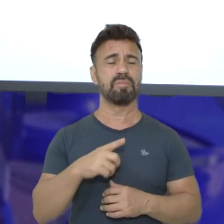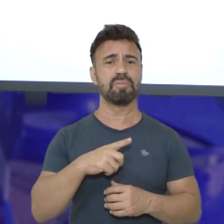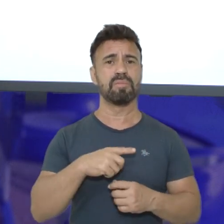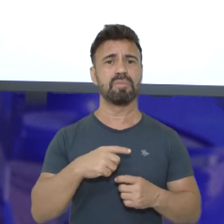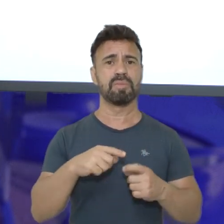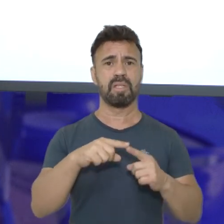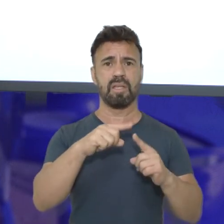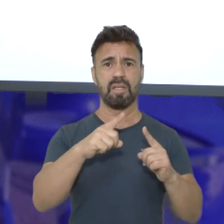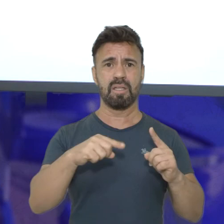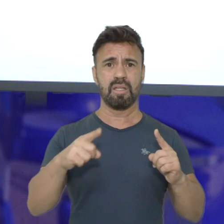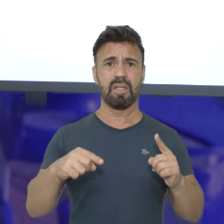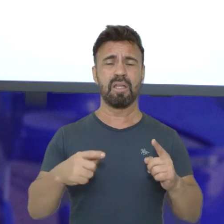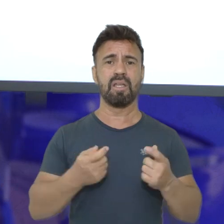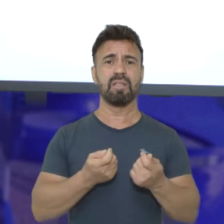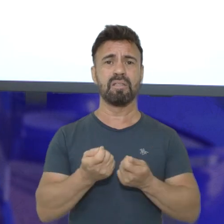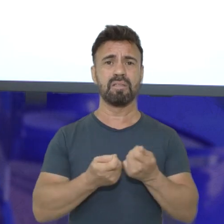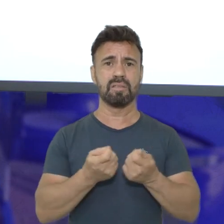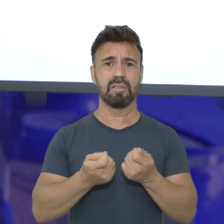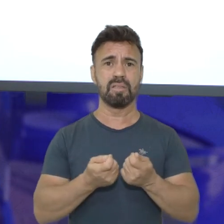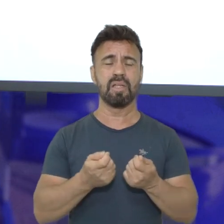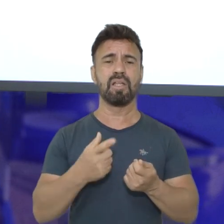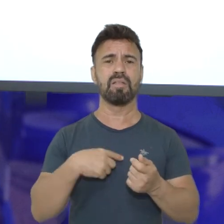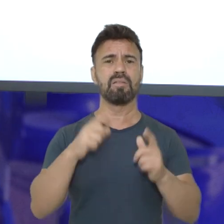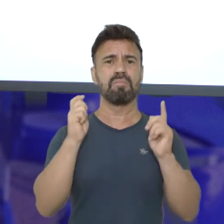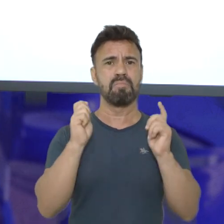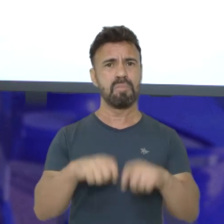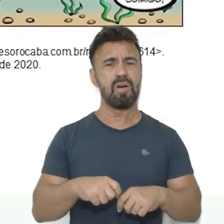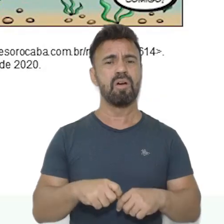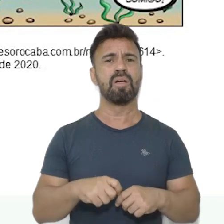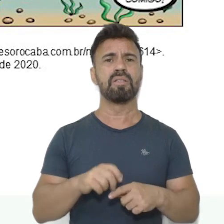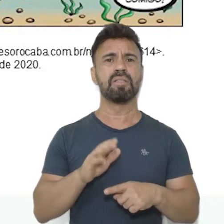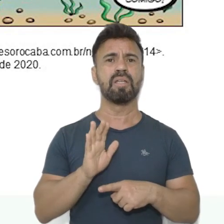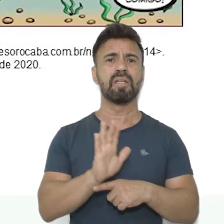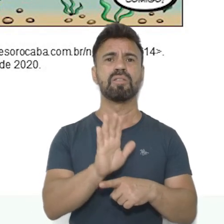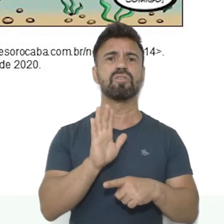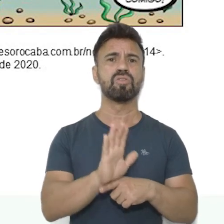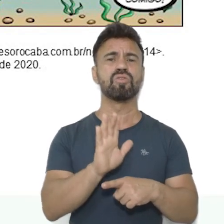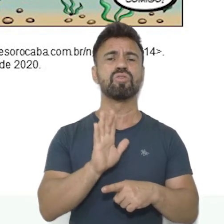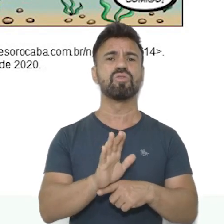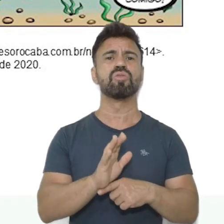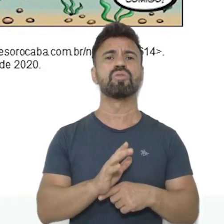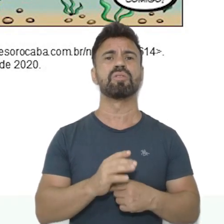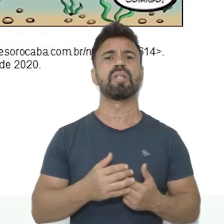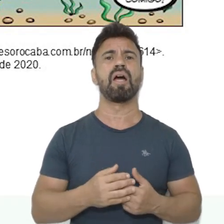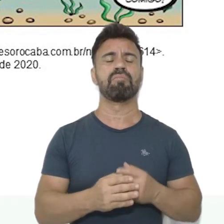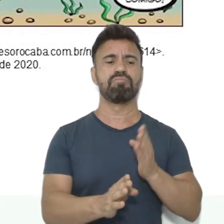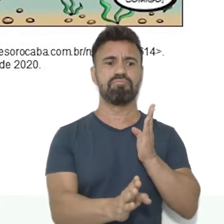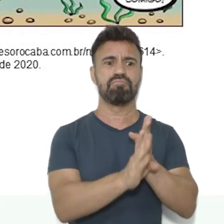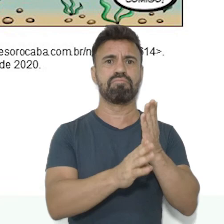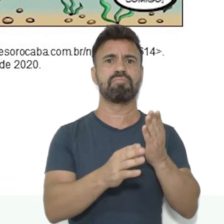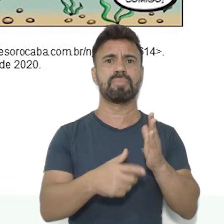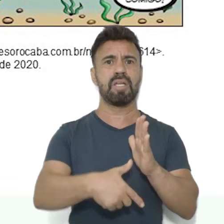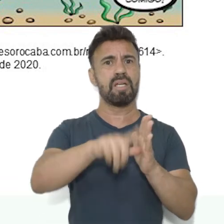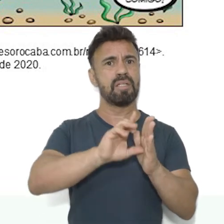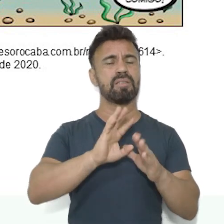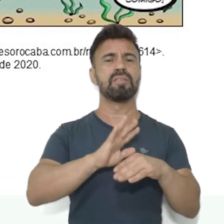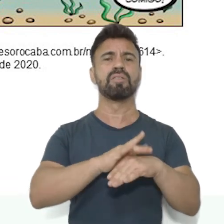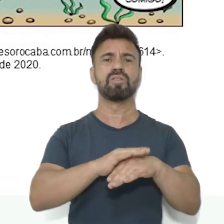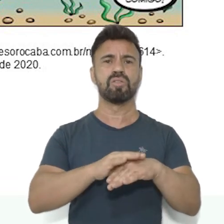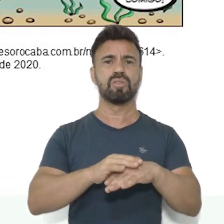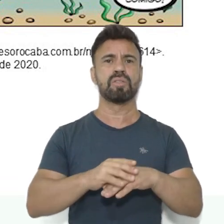ela é utilizada de maneira controlada, ela é capaz de auxiliar no diagnóstico e no tratamento de diversas